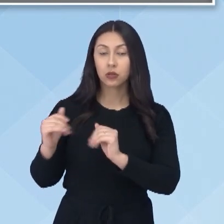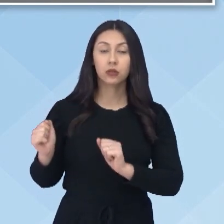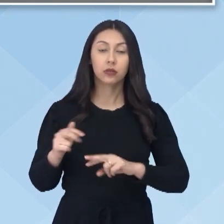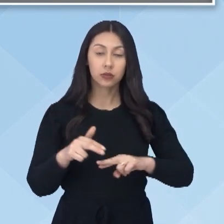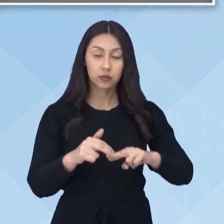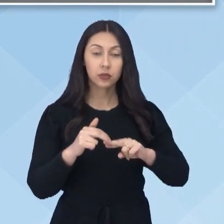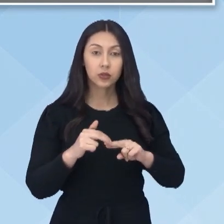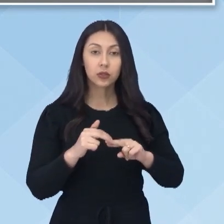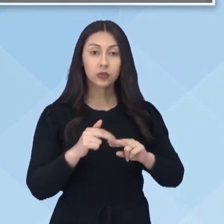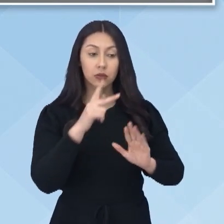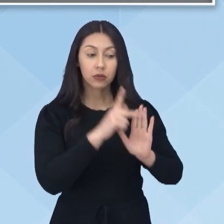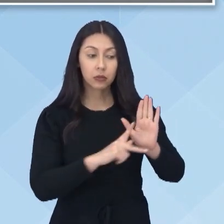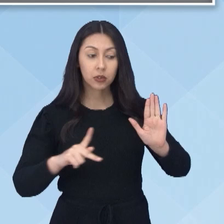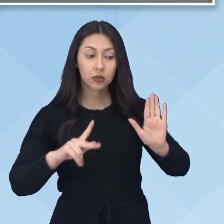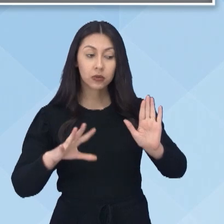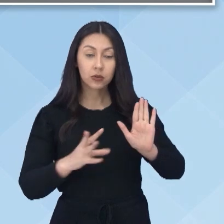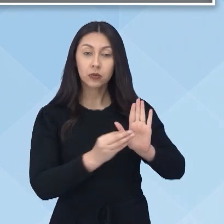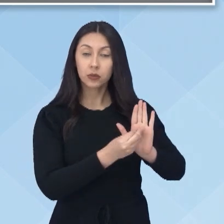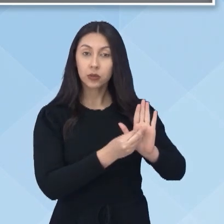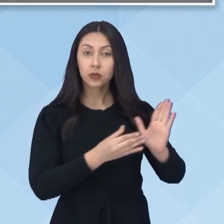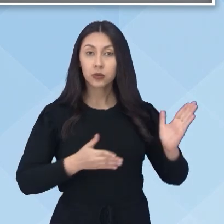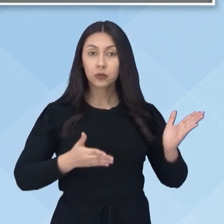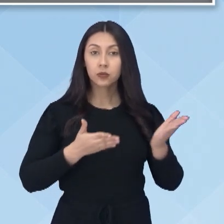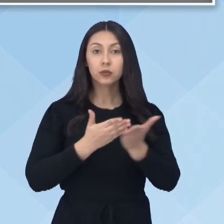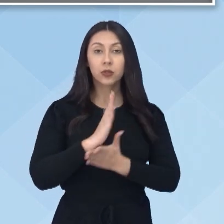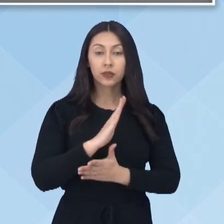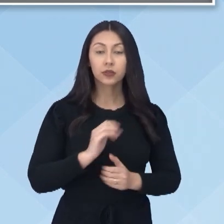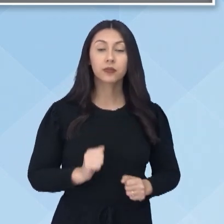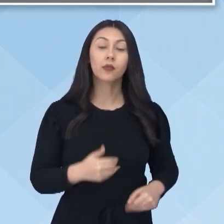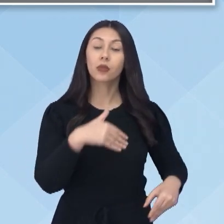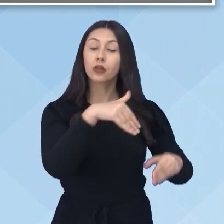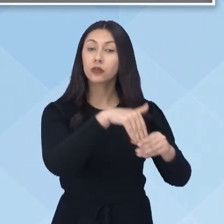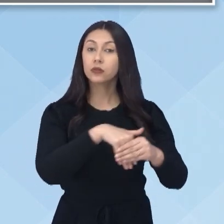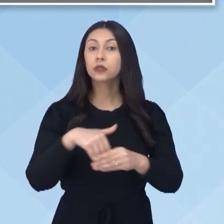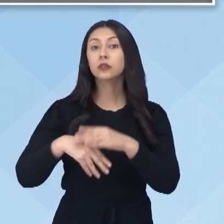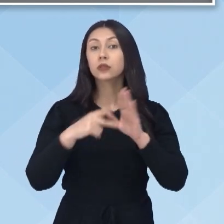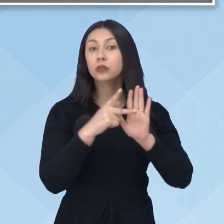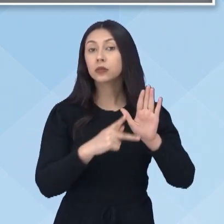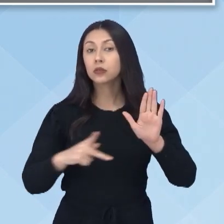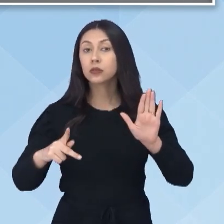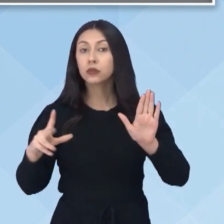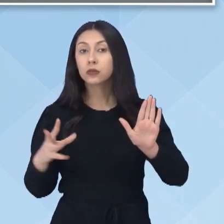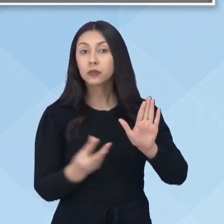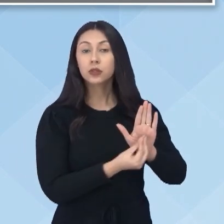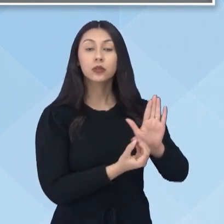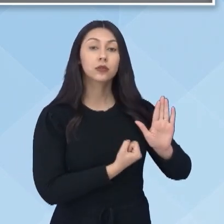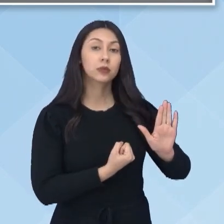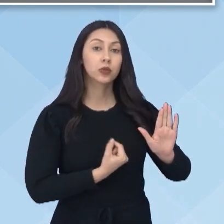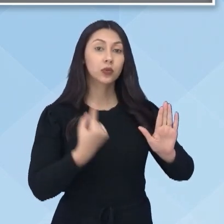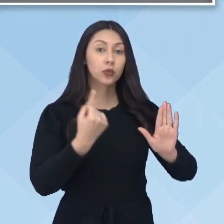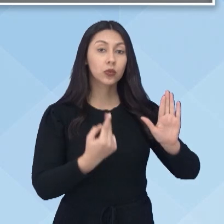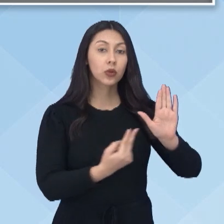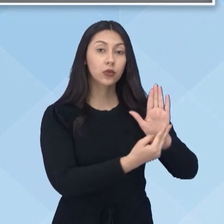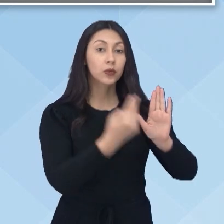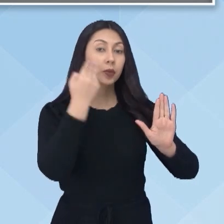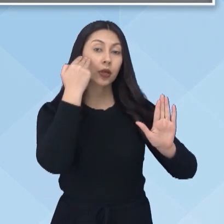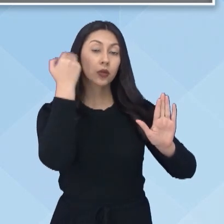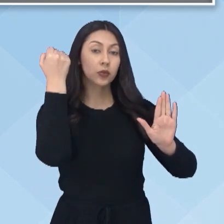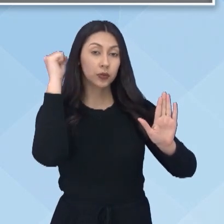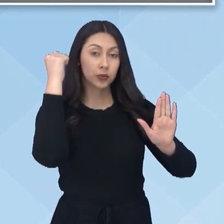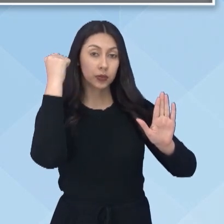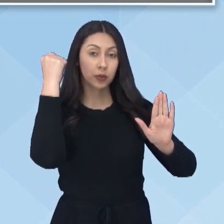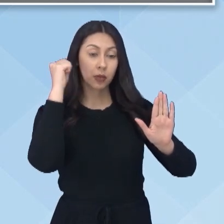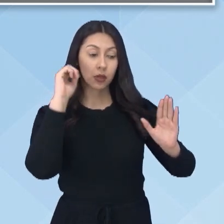contrários, a tramitação da emenda está aprovada. Em votação, a tramitação da emenda número 1, autoria do vereador Marcão da Academia,